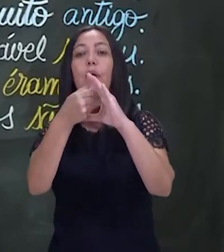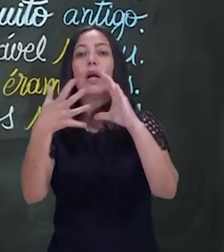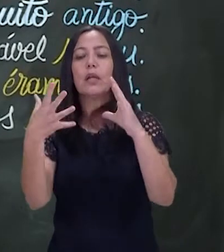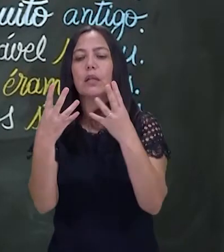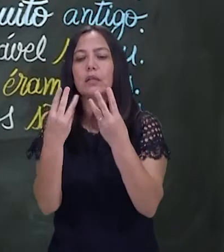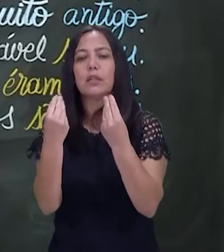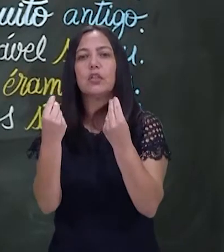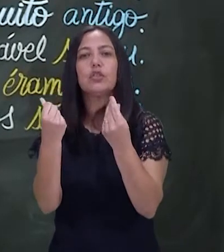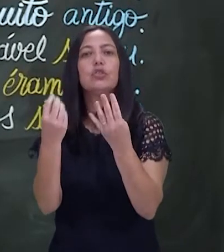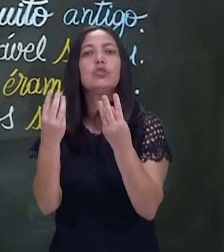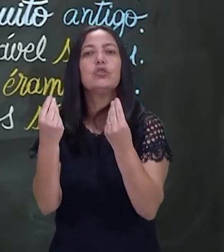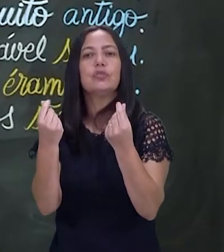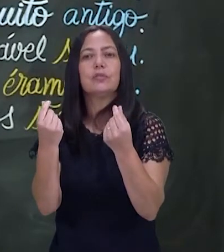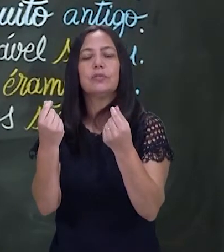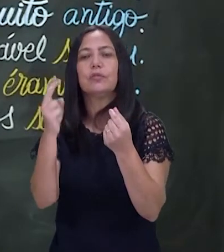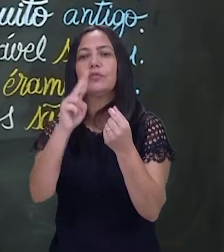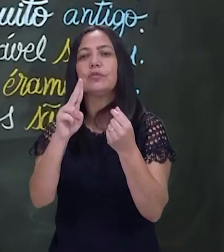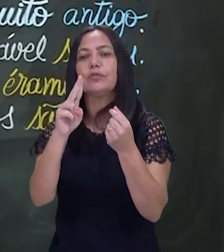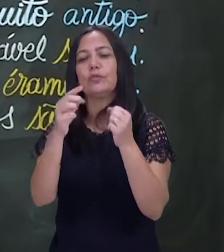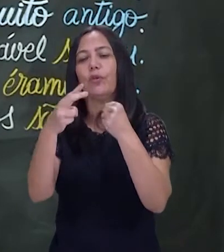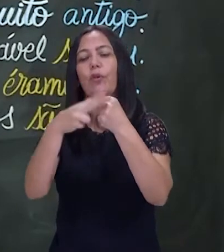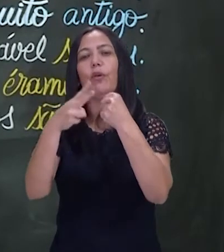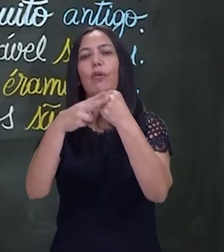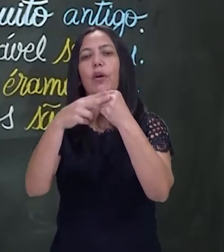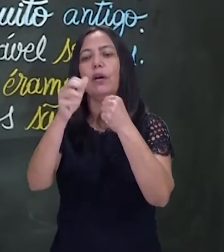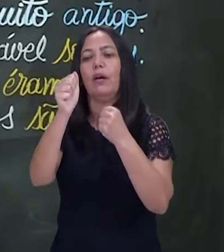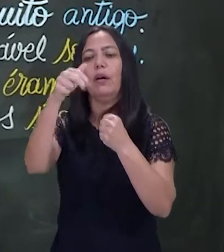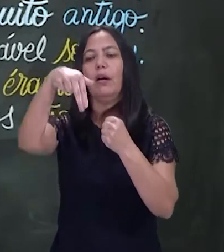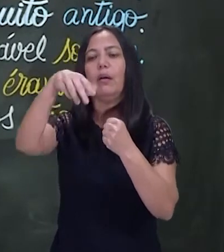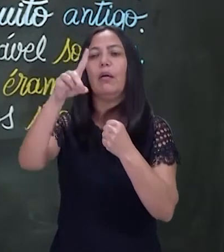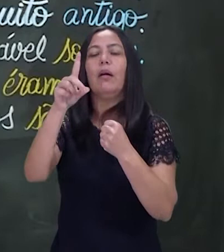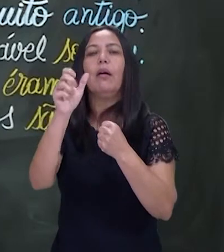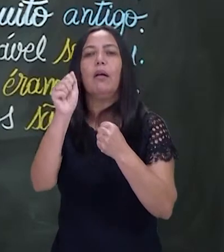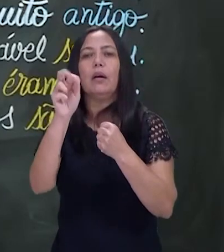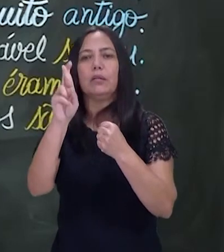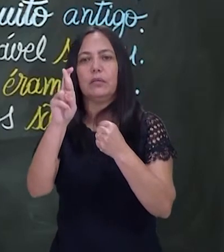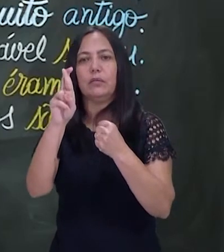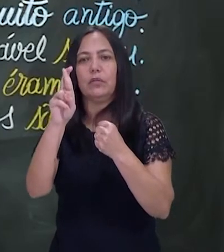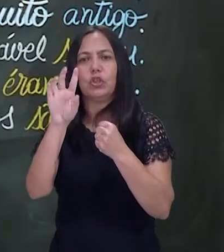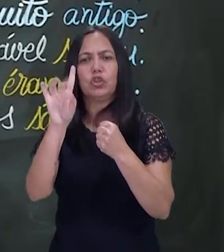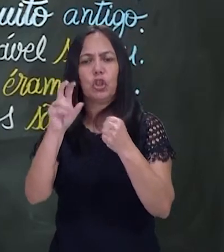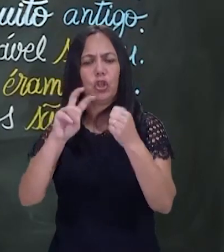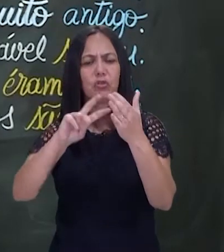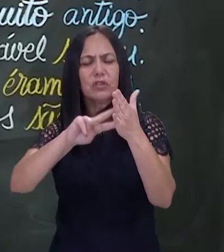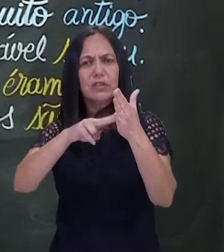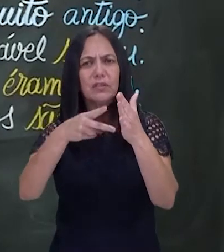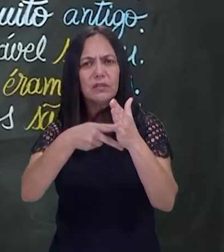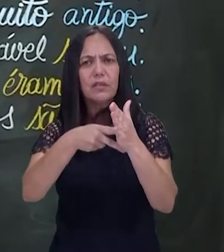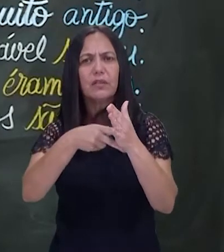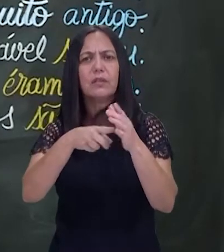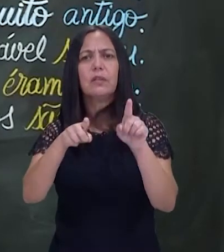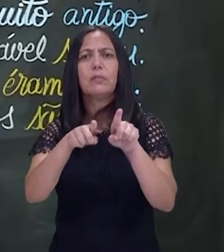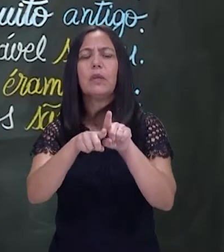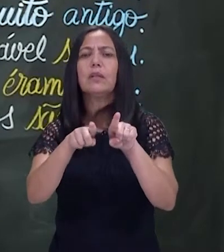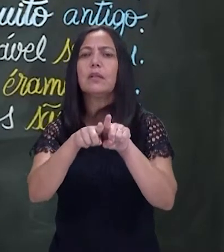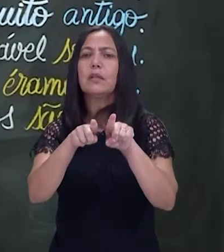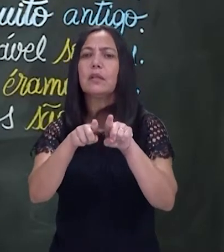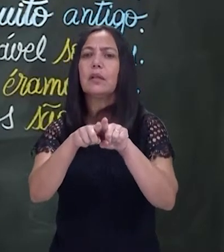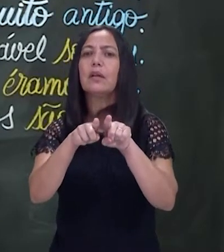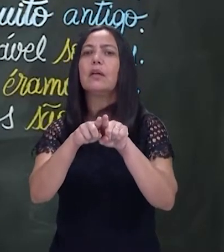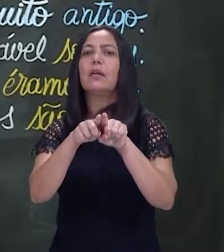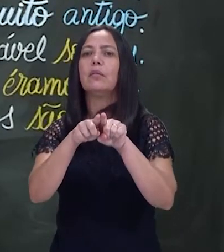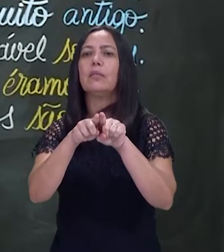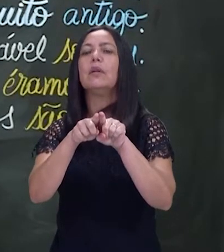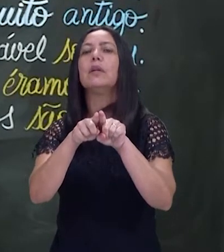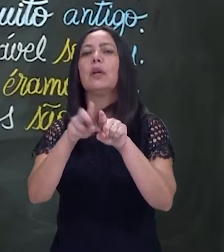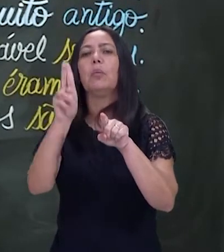dessa aluna usando o verbo andar. Então eu tenho que estar atento agora não só ao significado do verbo andar, mas à